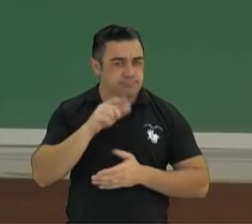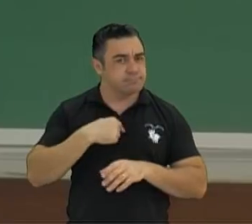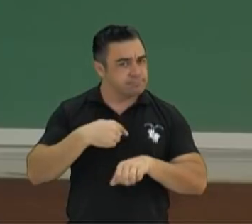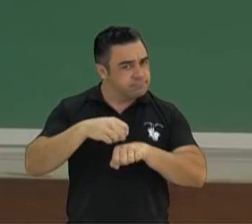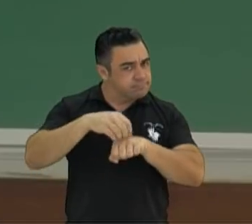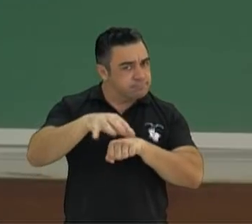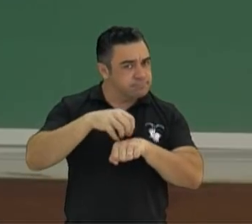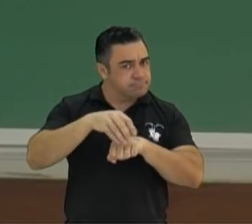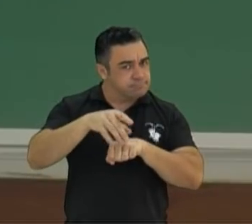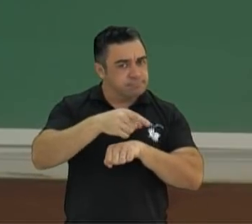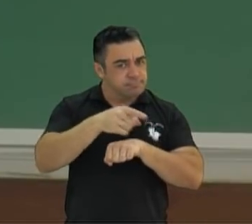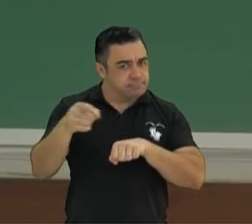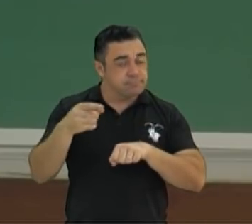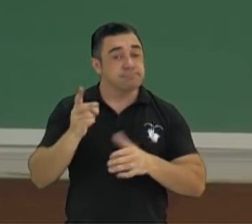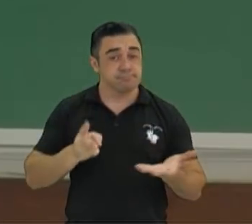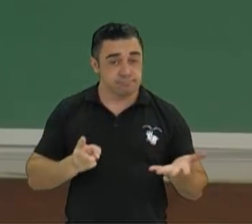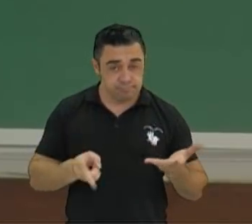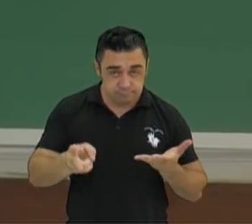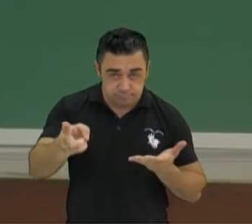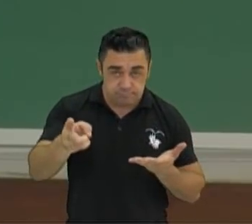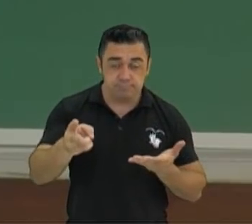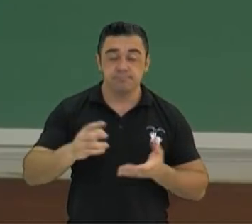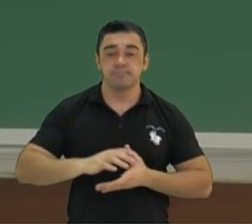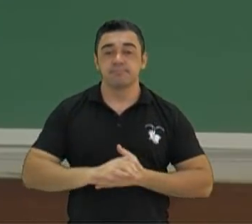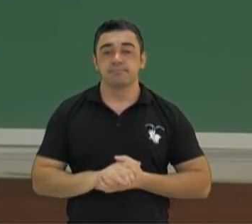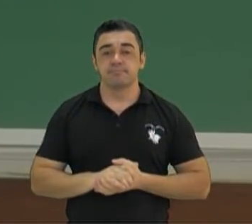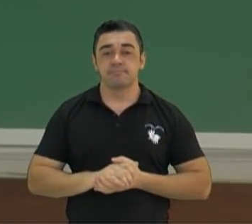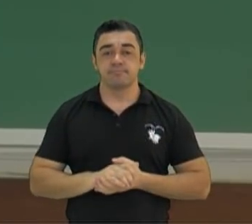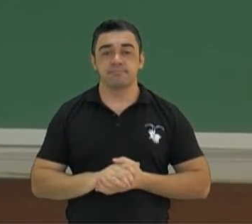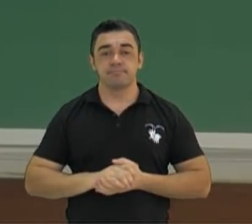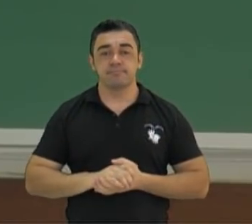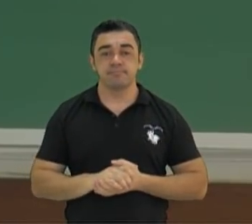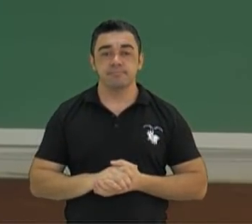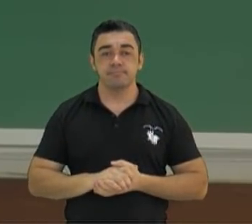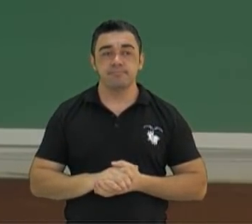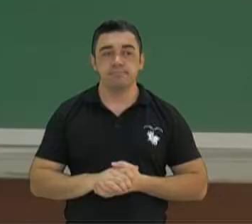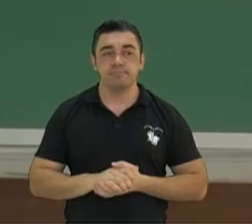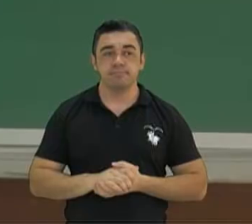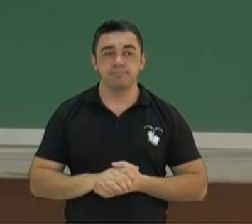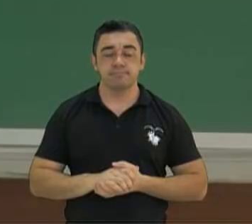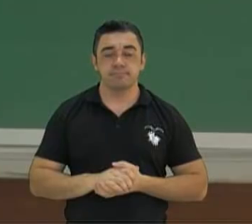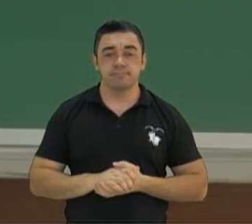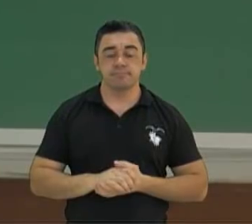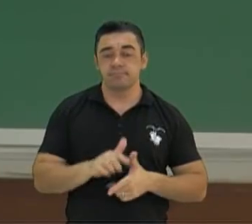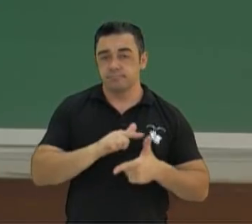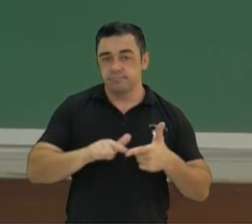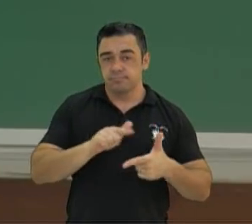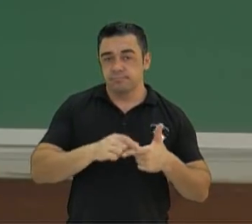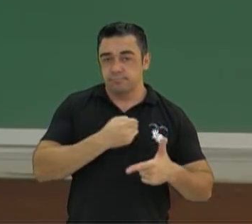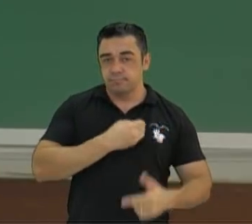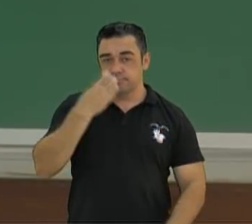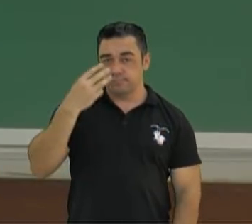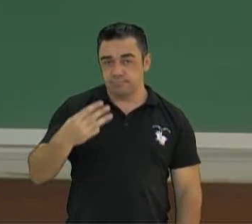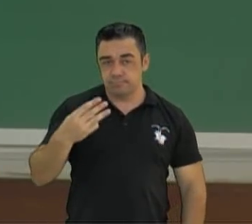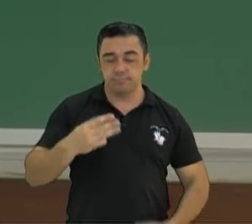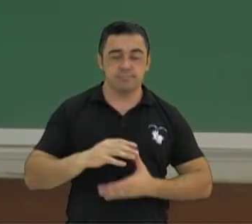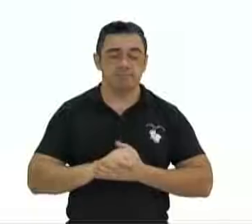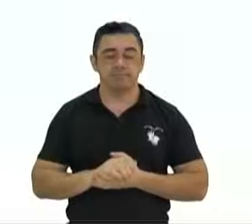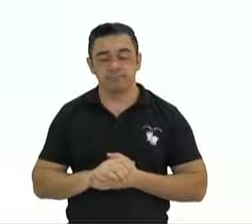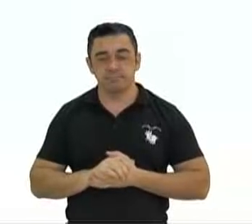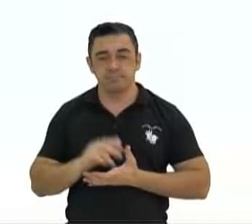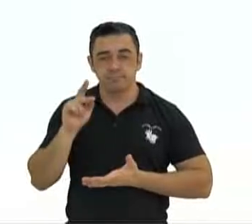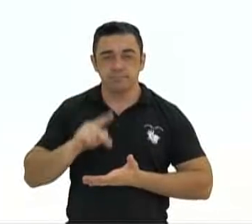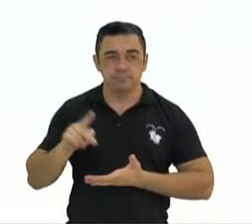para vocês. Vamos, então, mais um pouquinho praticar a matemática. Problema 3. A